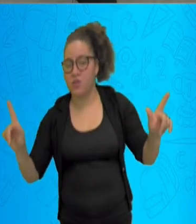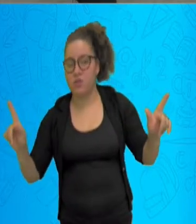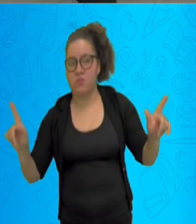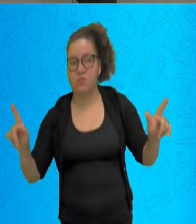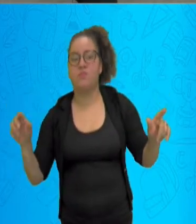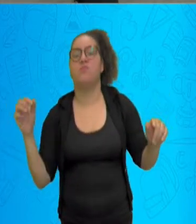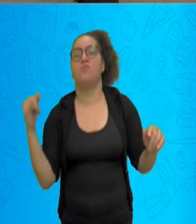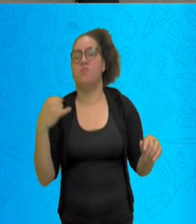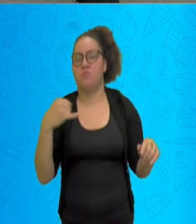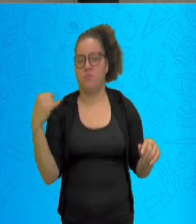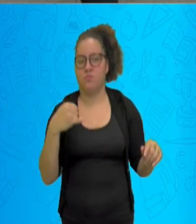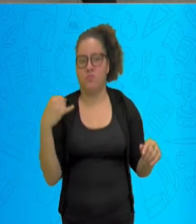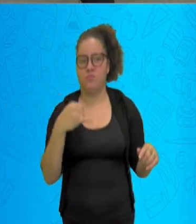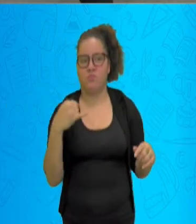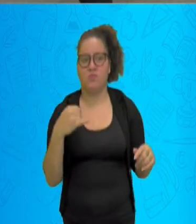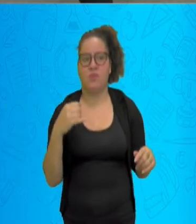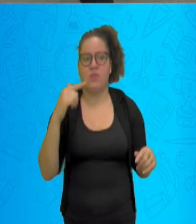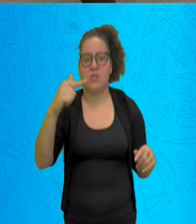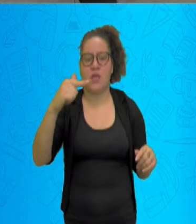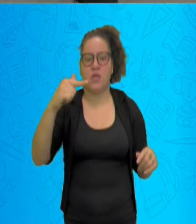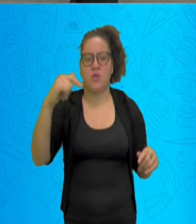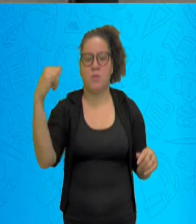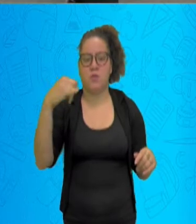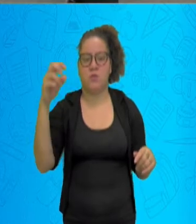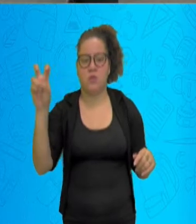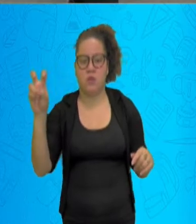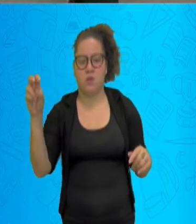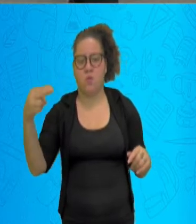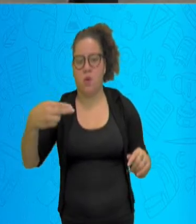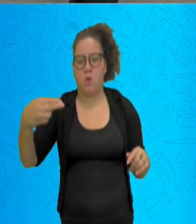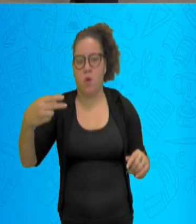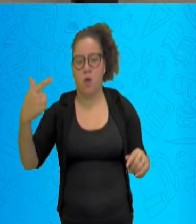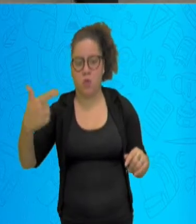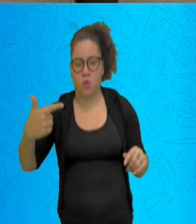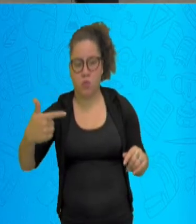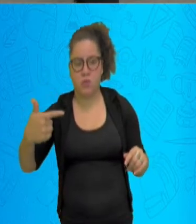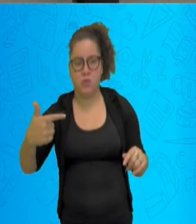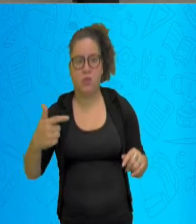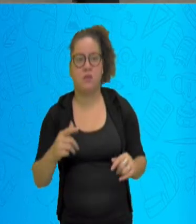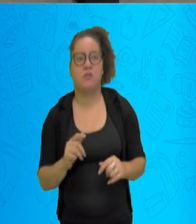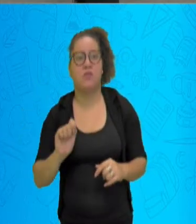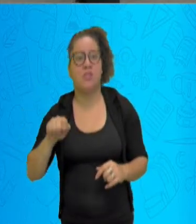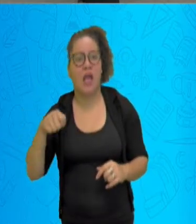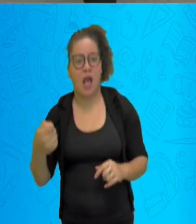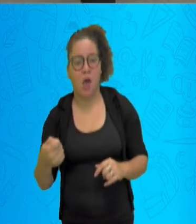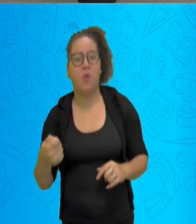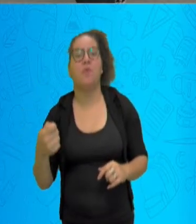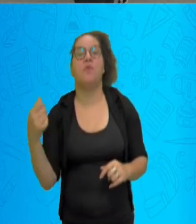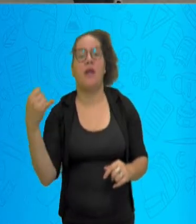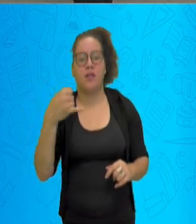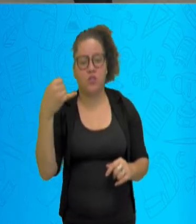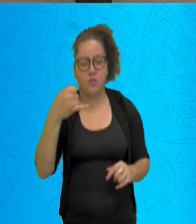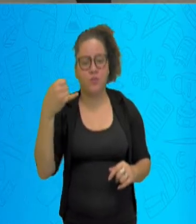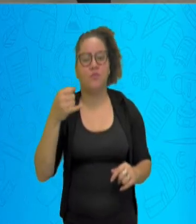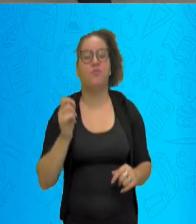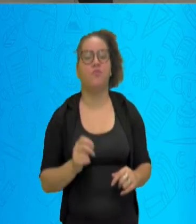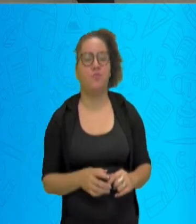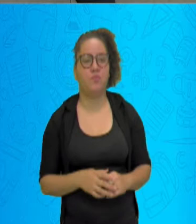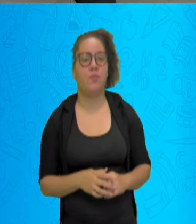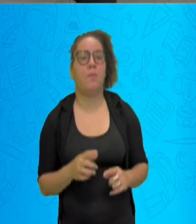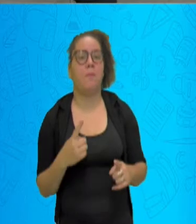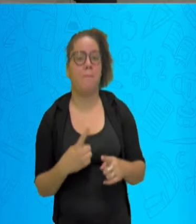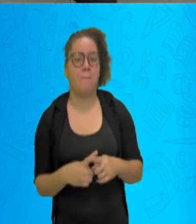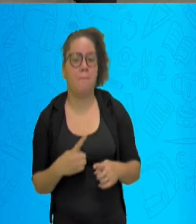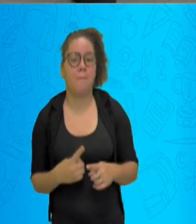Vou subtrair 7 menos 5, 2. E o sinal vai ser negativo, porque ele é